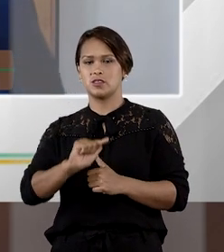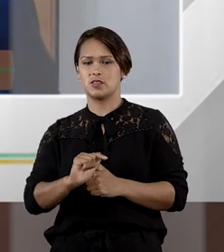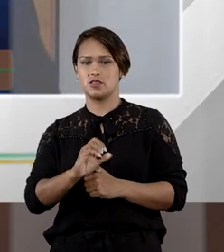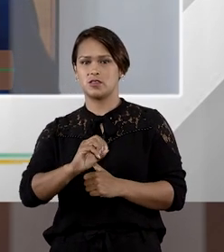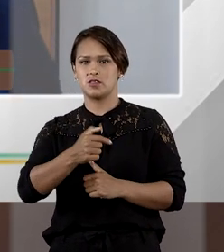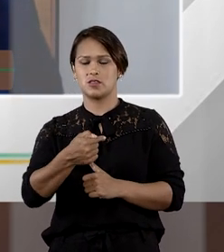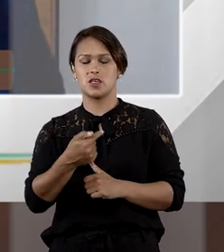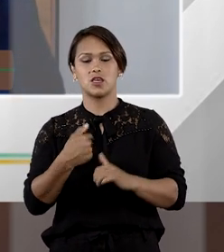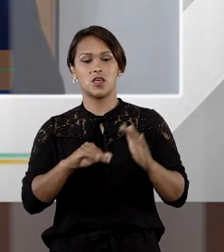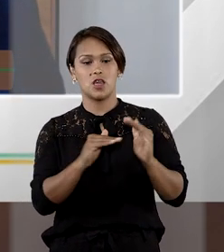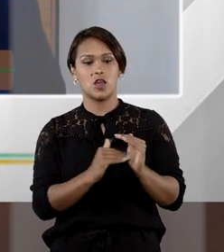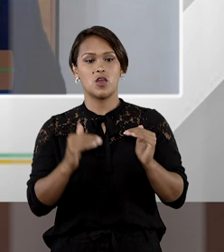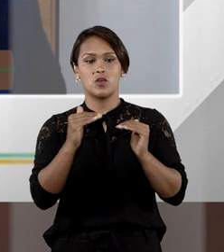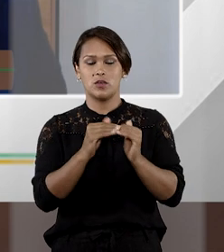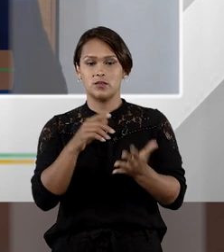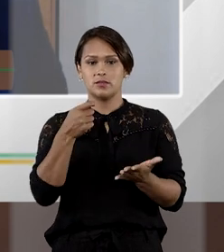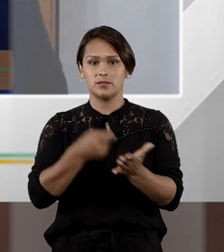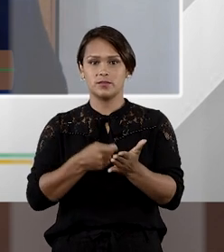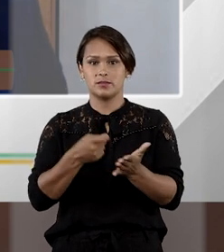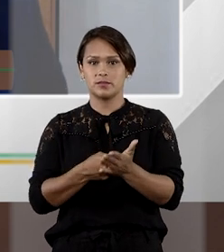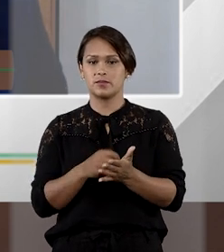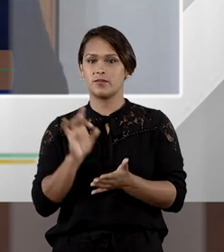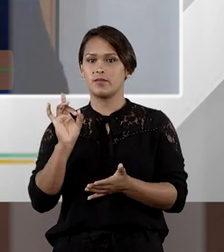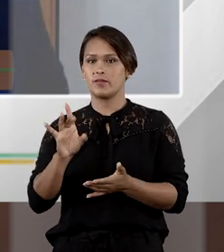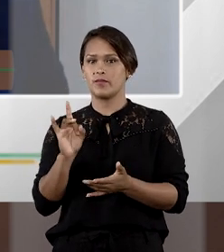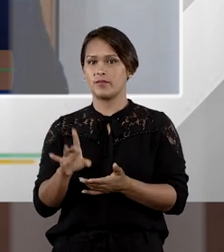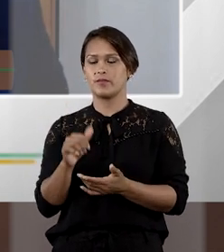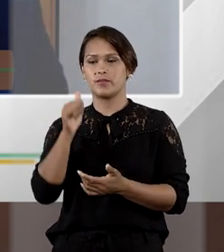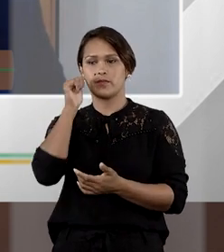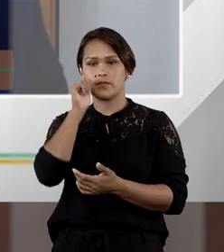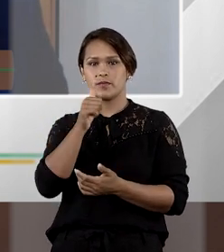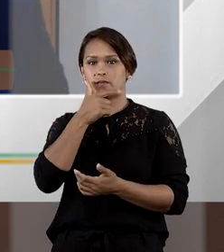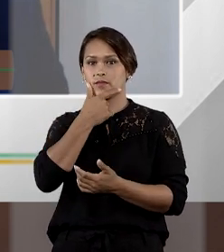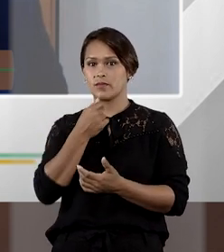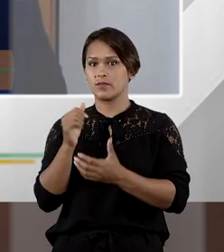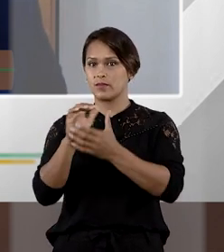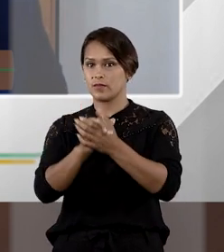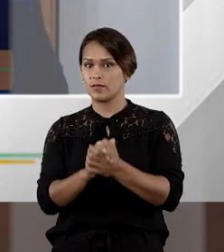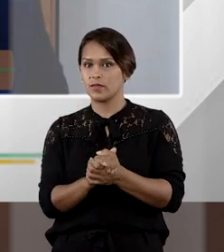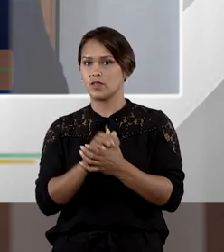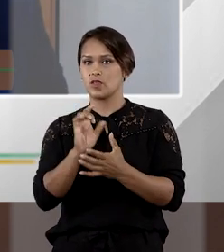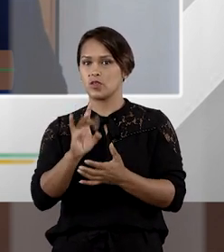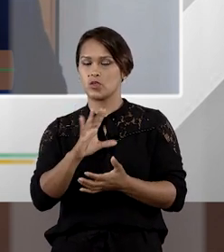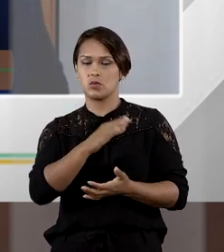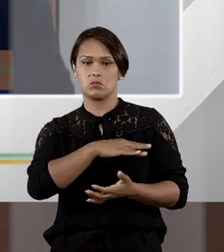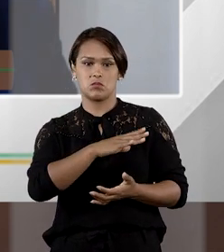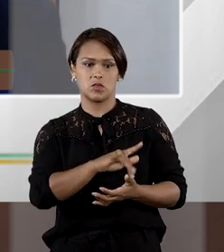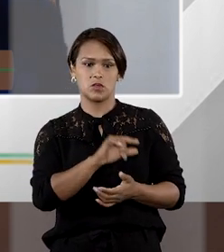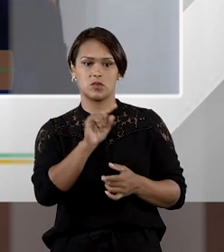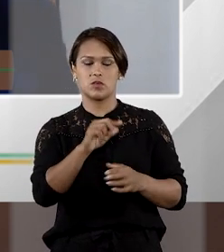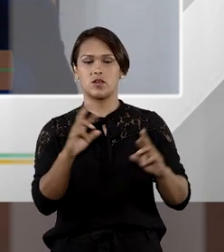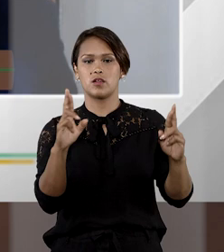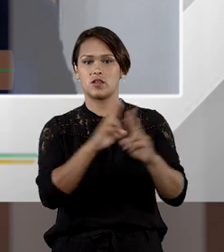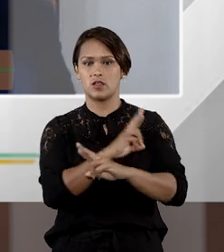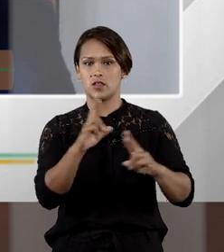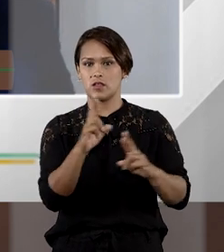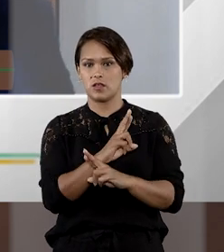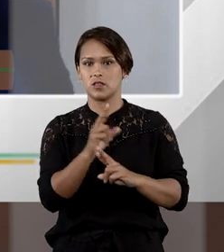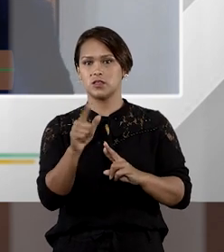doutrina majoritária entende que ele se aplica para os alimentos entre pais e filhos, né? Na chamada